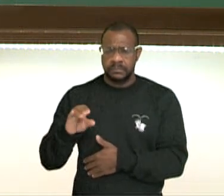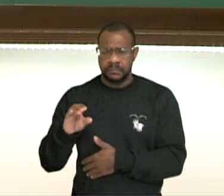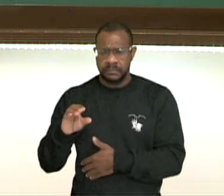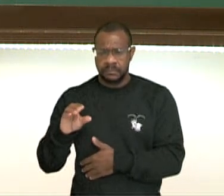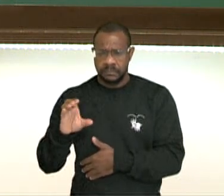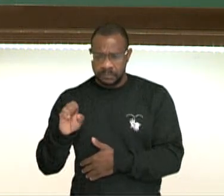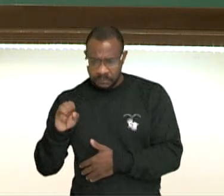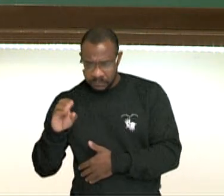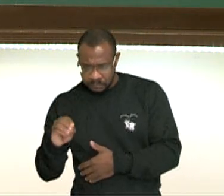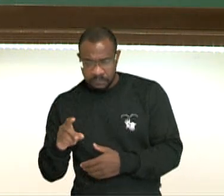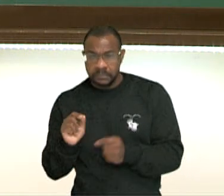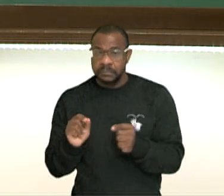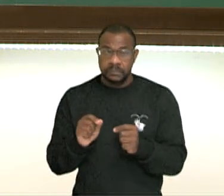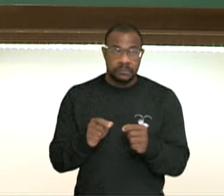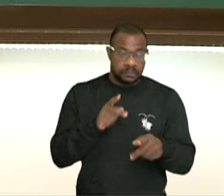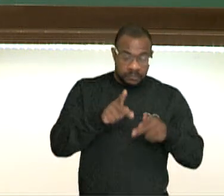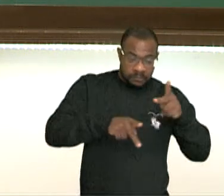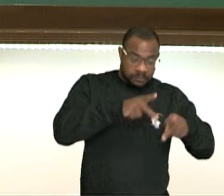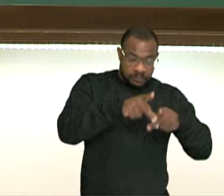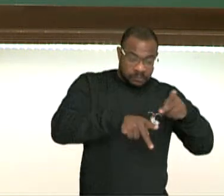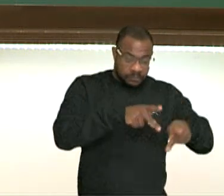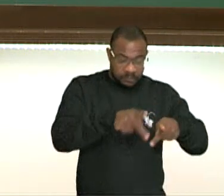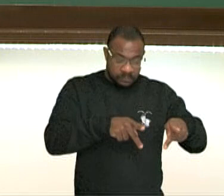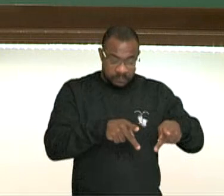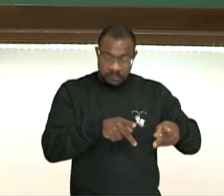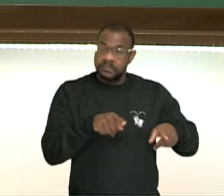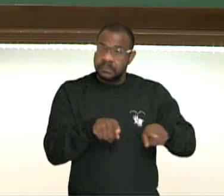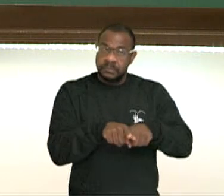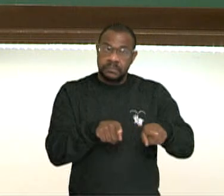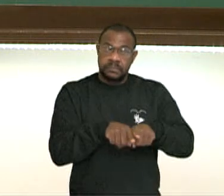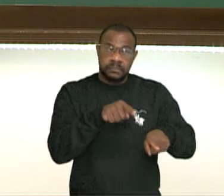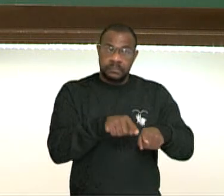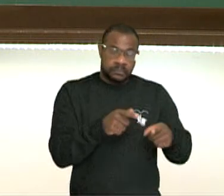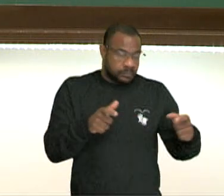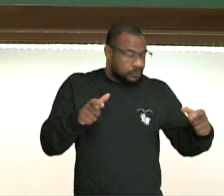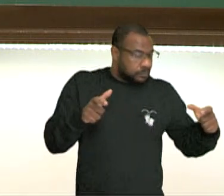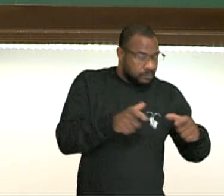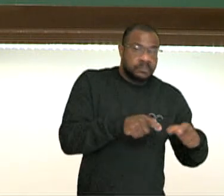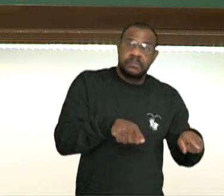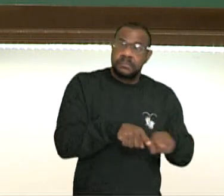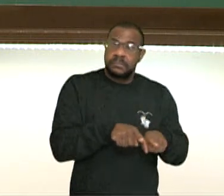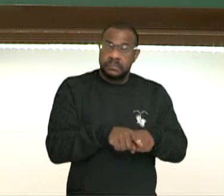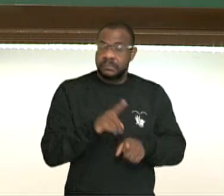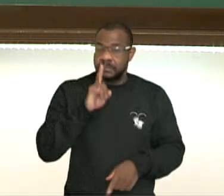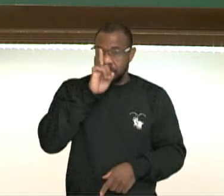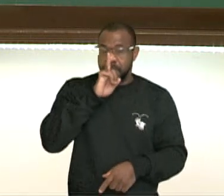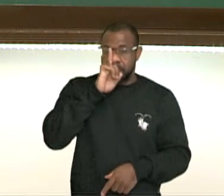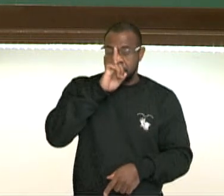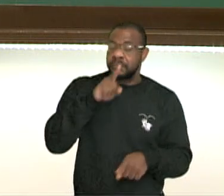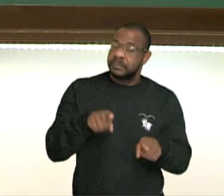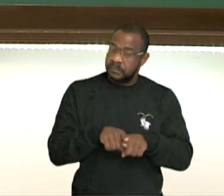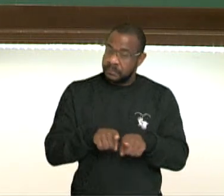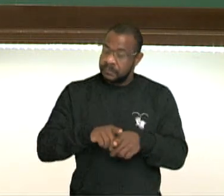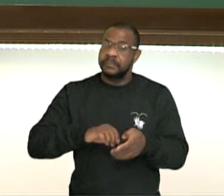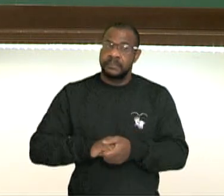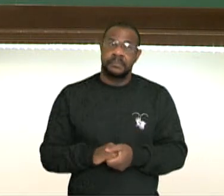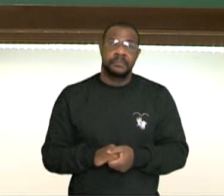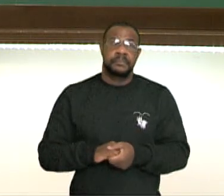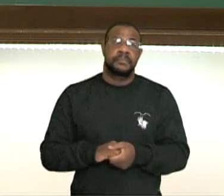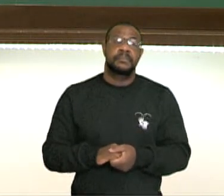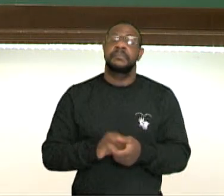extinção. Está dizendo da população ameaçada a ponto de se considerarem extinção. É a tudo isso que ele se remete,